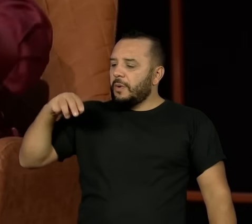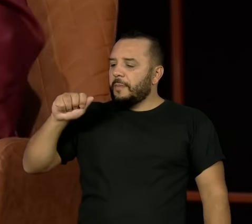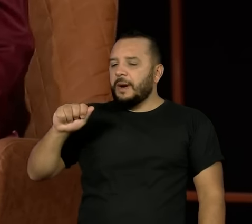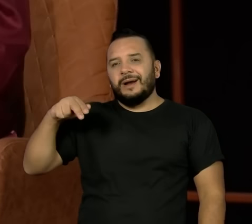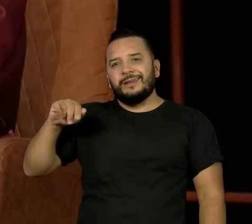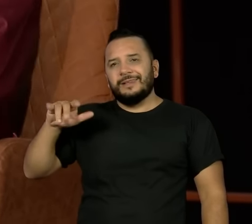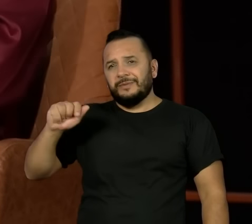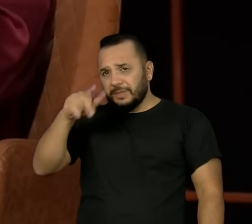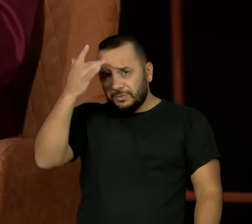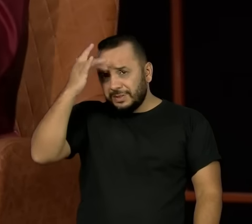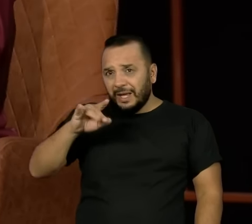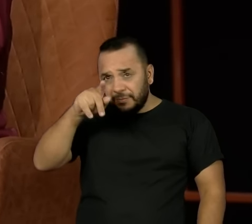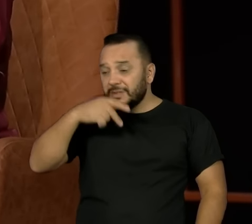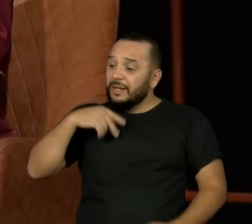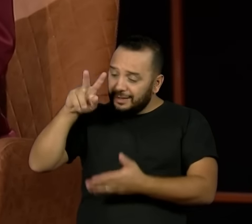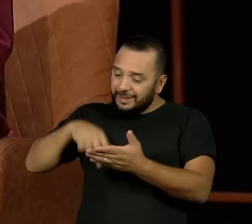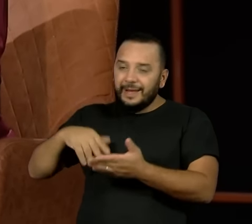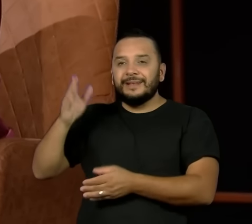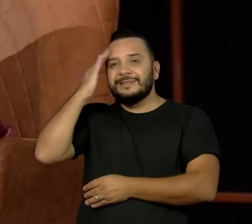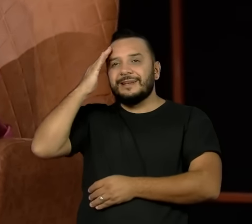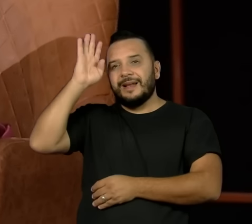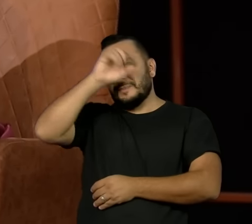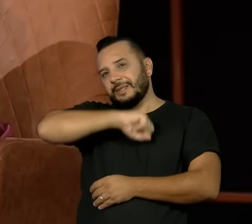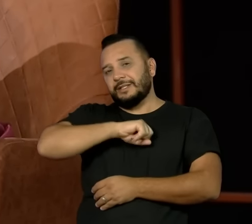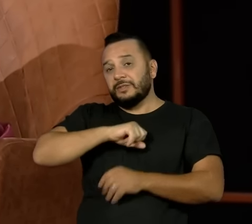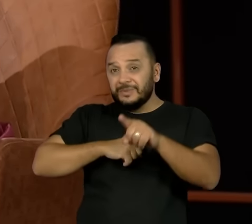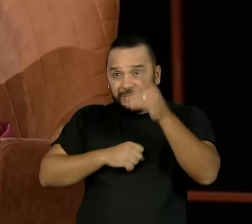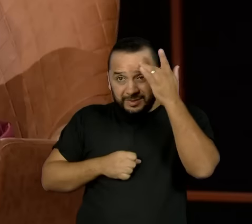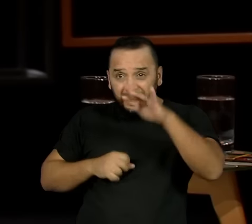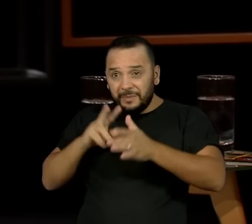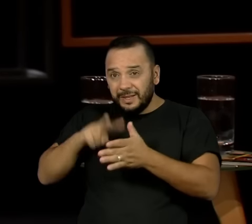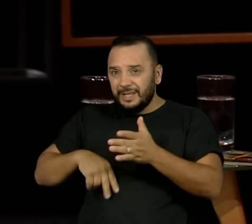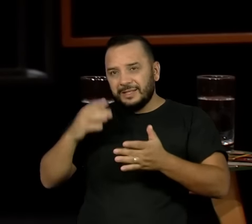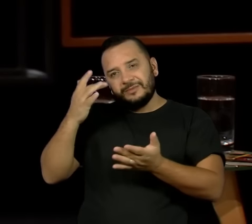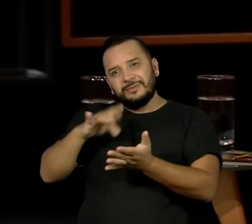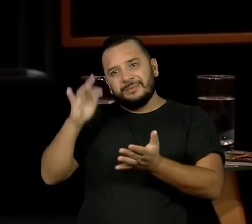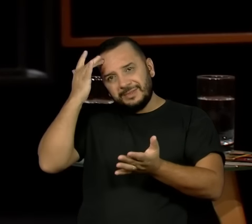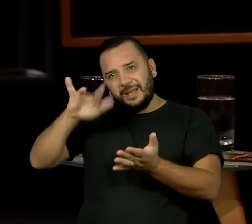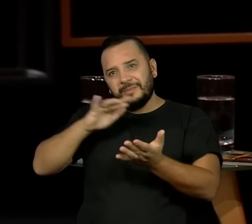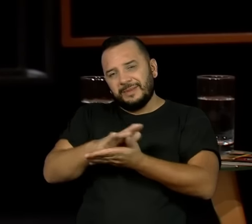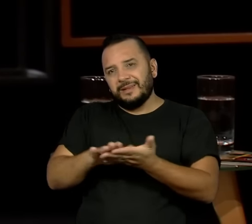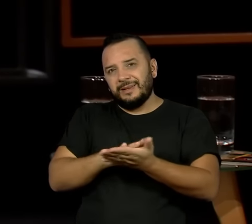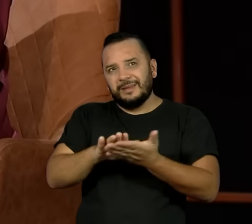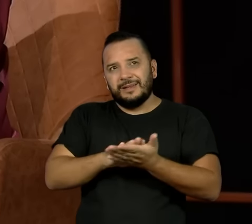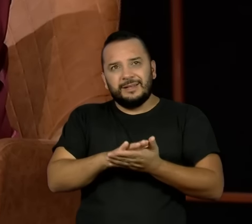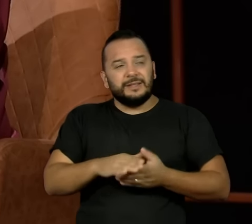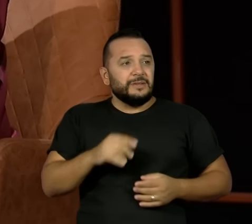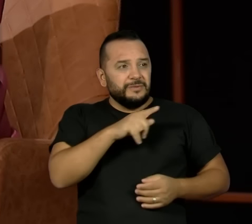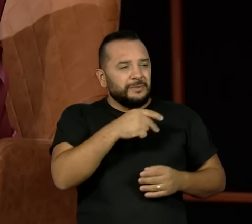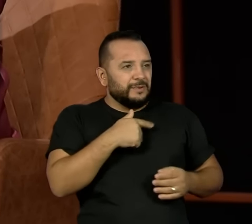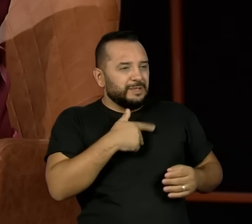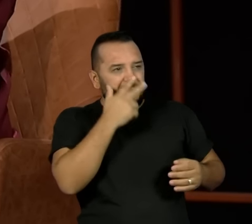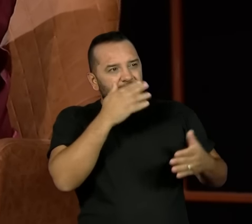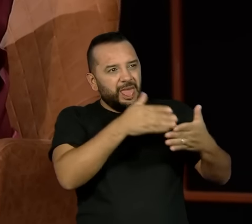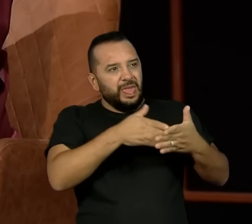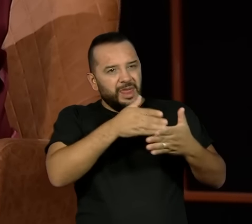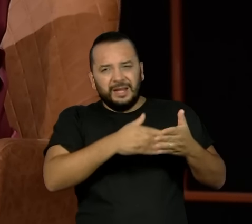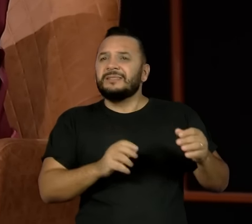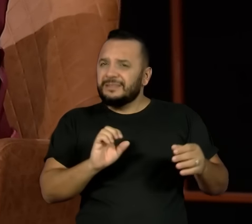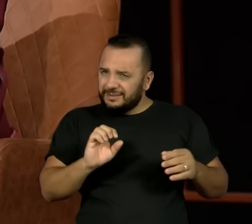sabendo. Agora, se você não souber ler, você não sabe nada. O seu universo vai ficando cada vez menor. Vai ficando cada vez menor. Eu